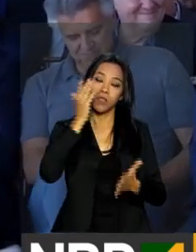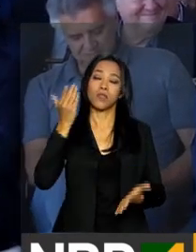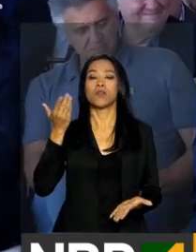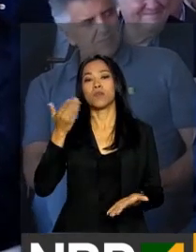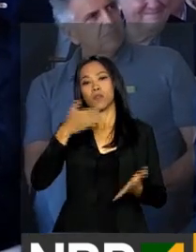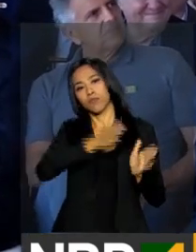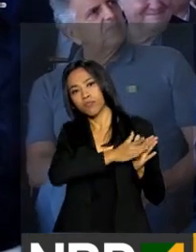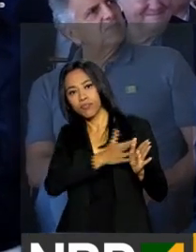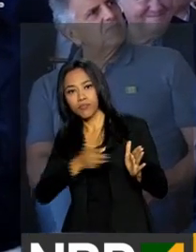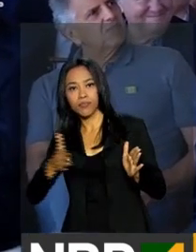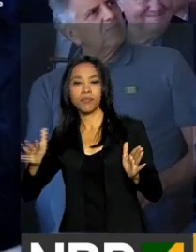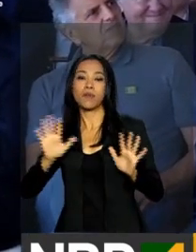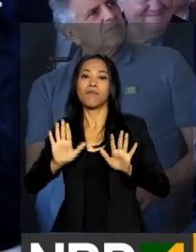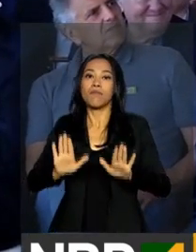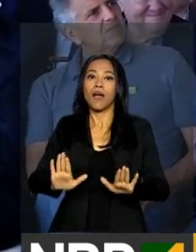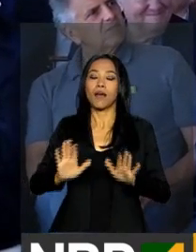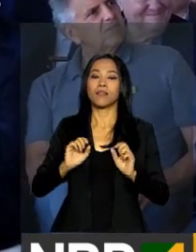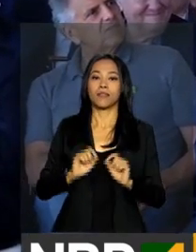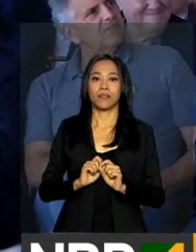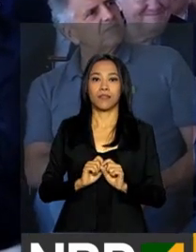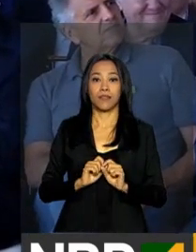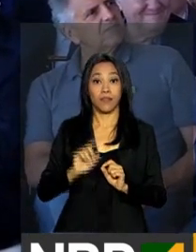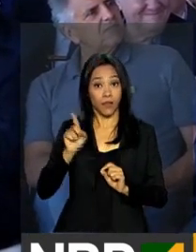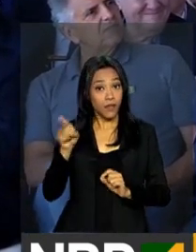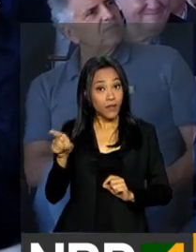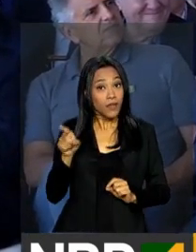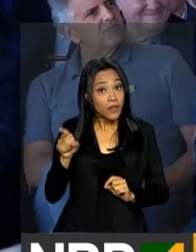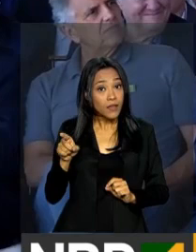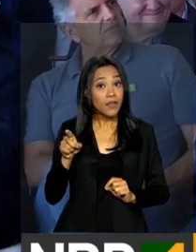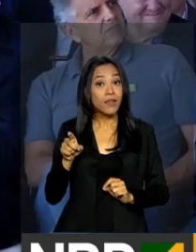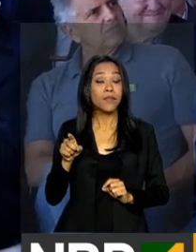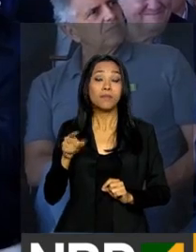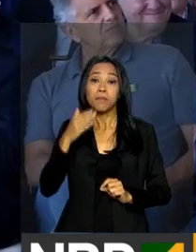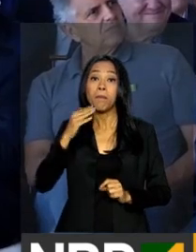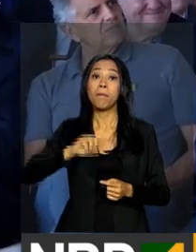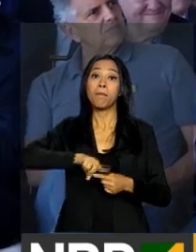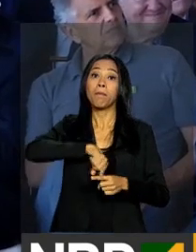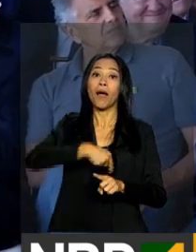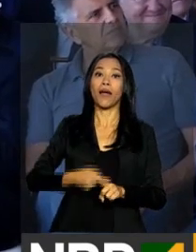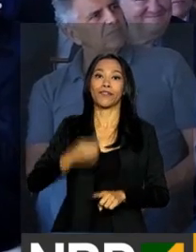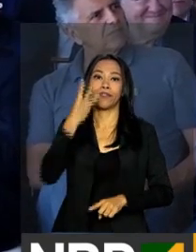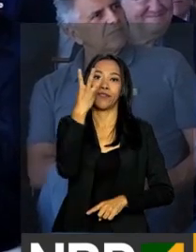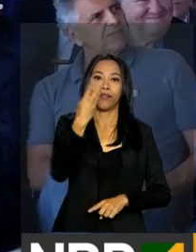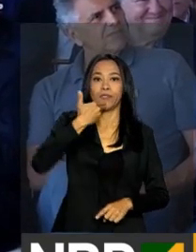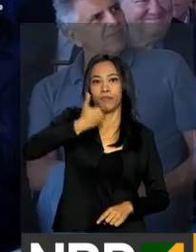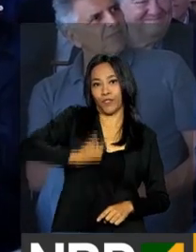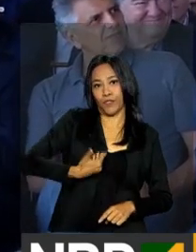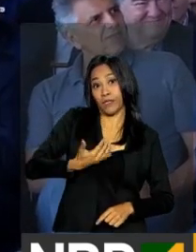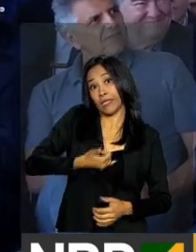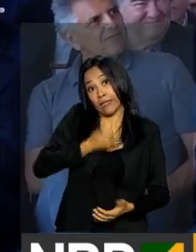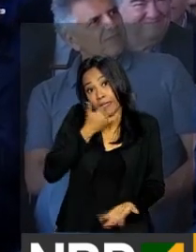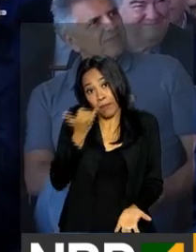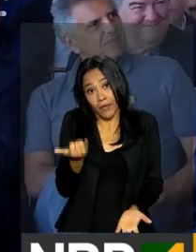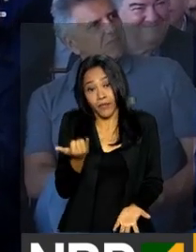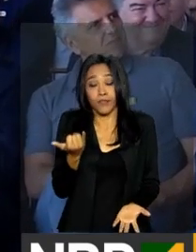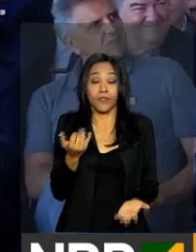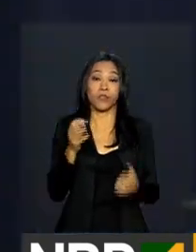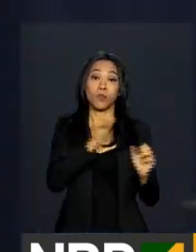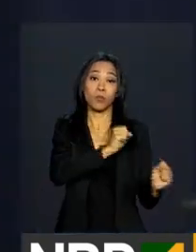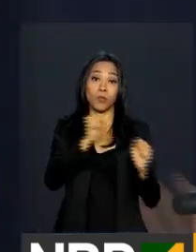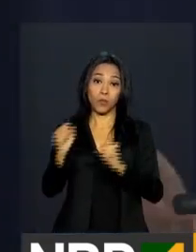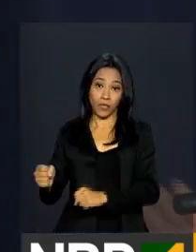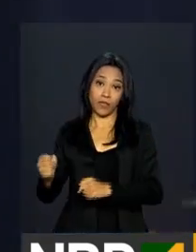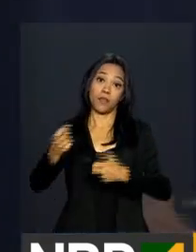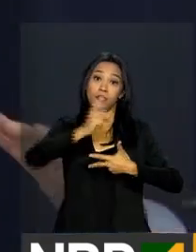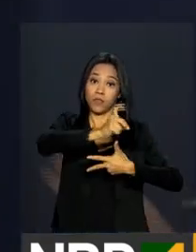fizemos ao longo do tempo, mas deixou muito legitimamente mais três pedidos. Pedidos que dependem do Executivo e do Legislativo. Eu acho que